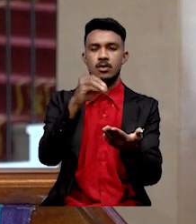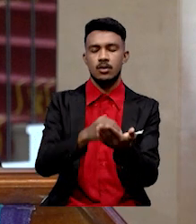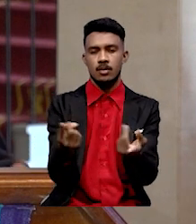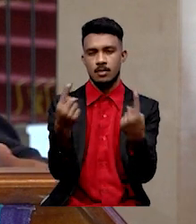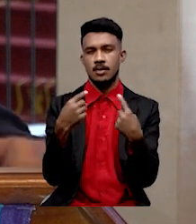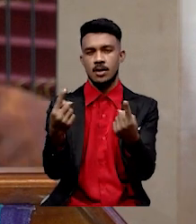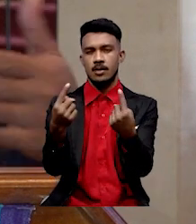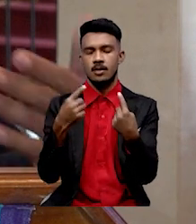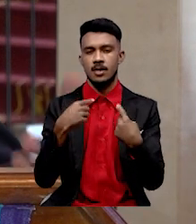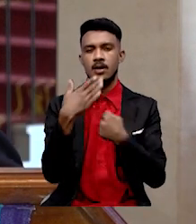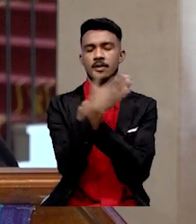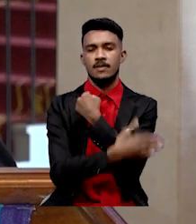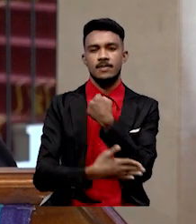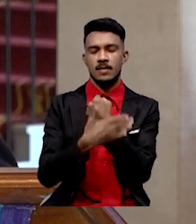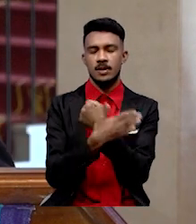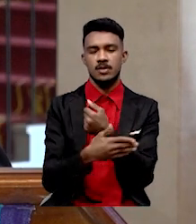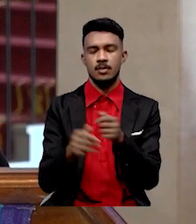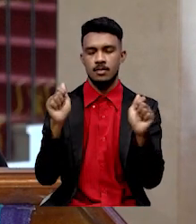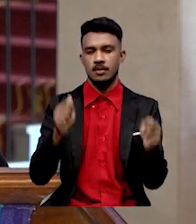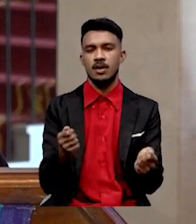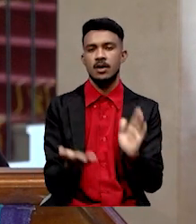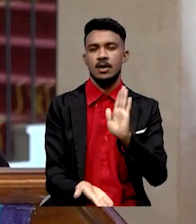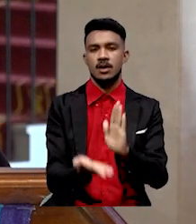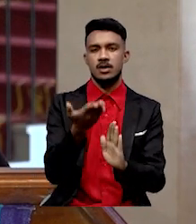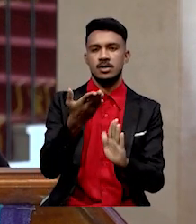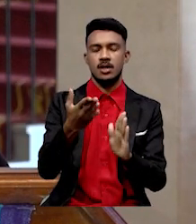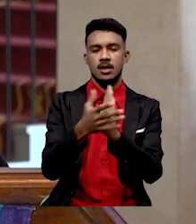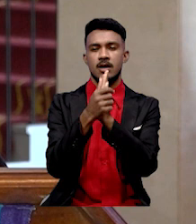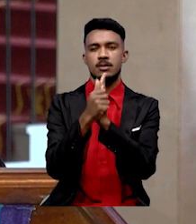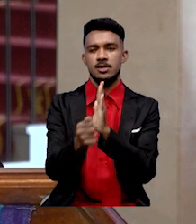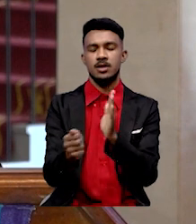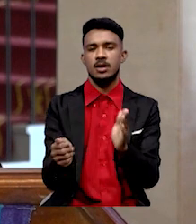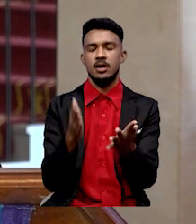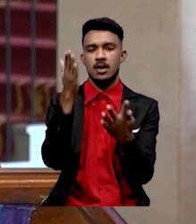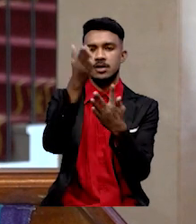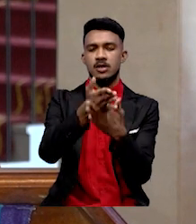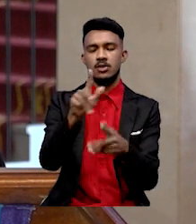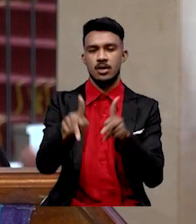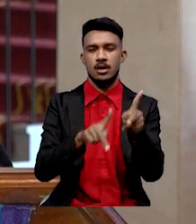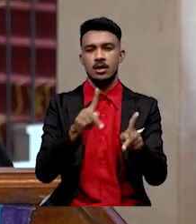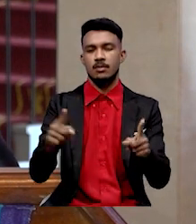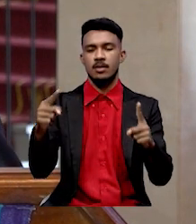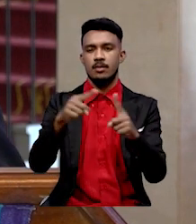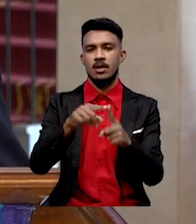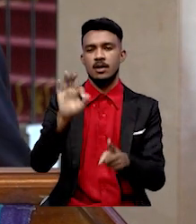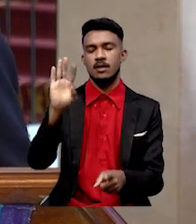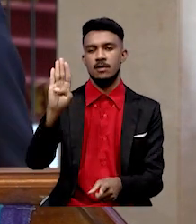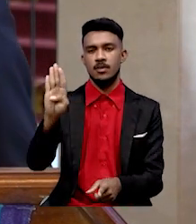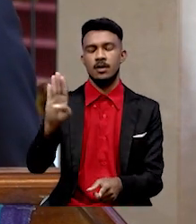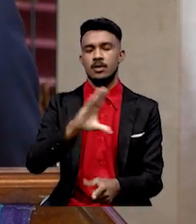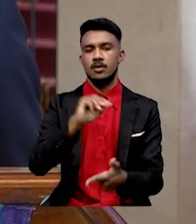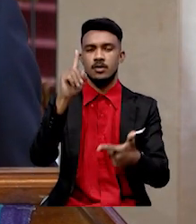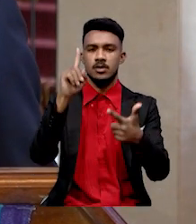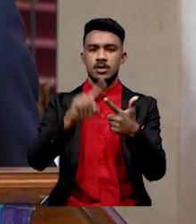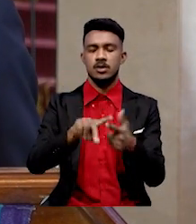Mas o país não tem essa capacidade de acesso cidadão na internet. Segundo, uma caculia sustenta o